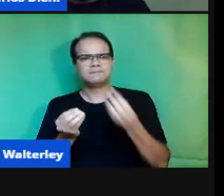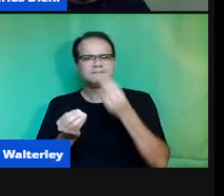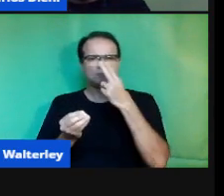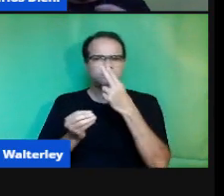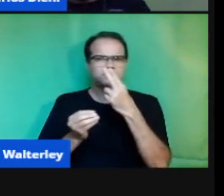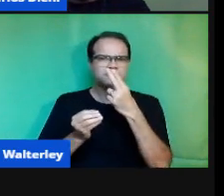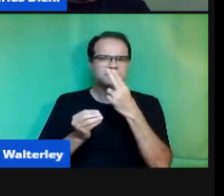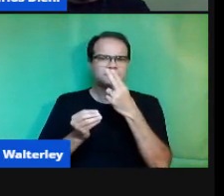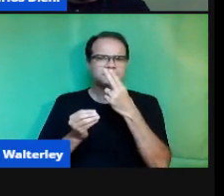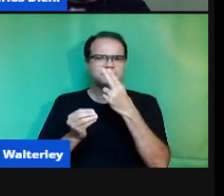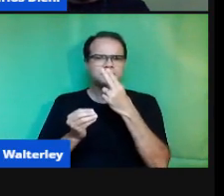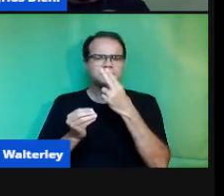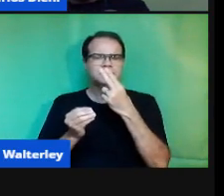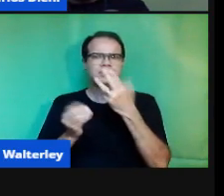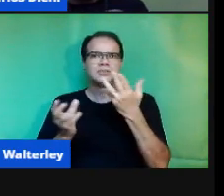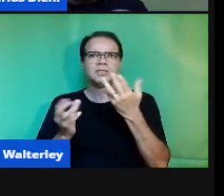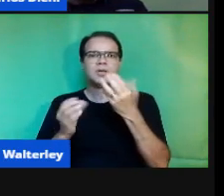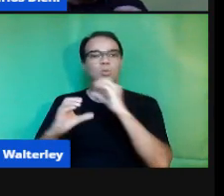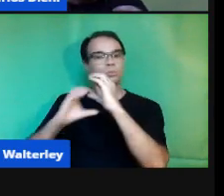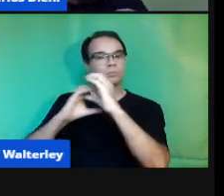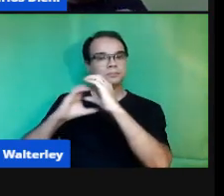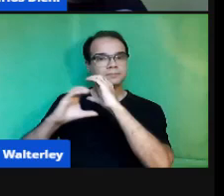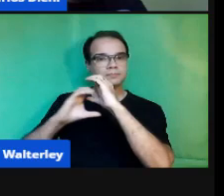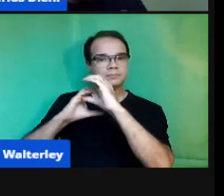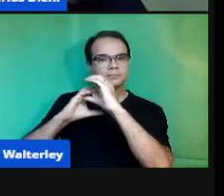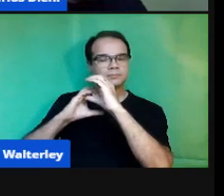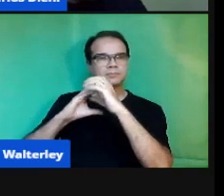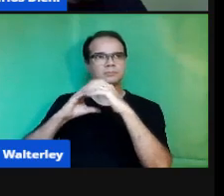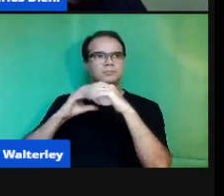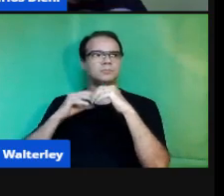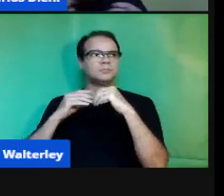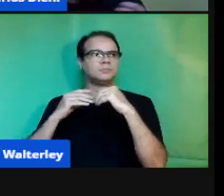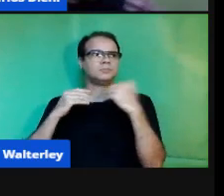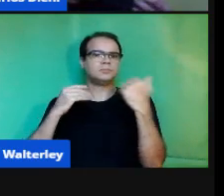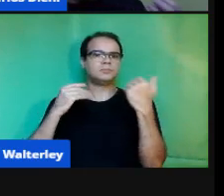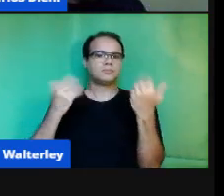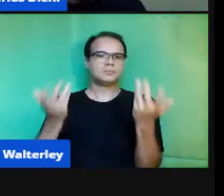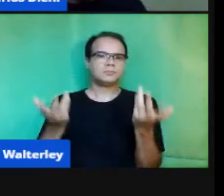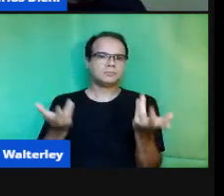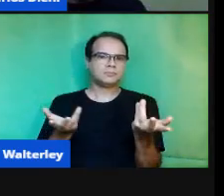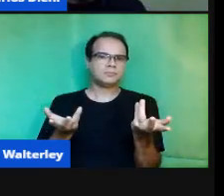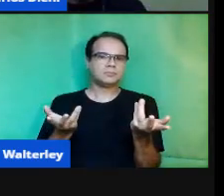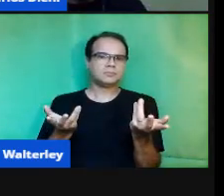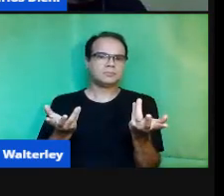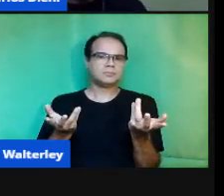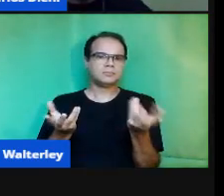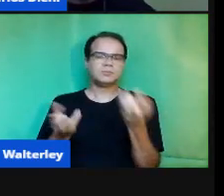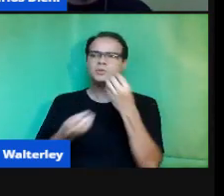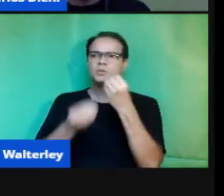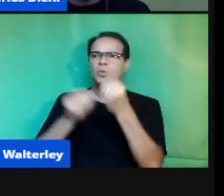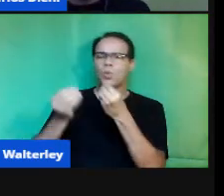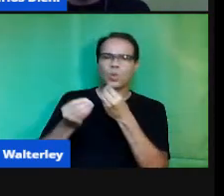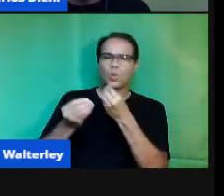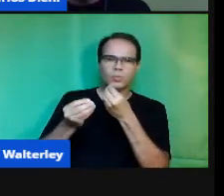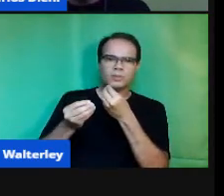conceito da comunicação, o conceito da própria matéria do audiovisual,